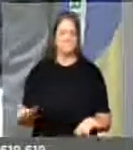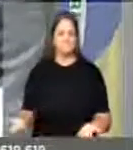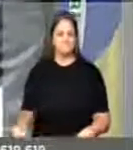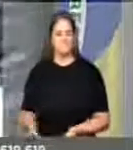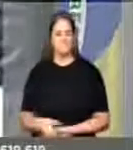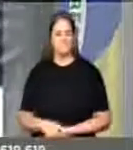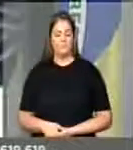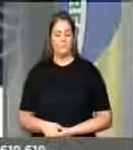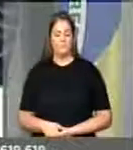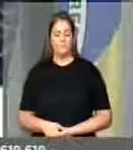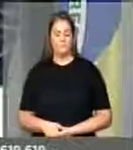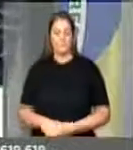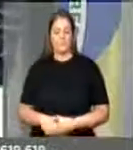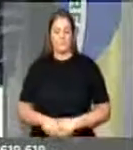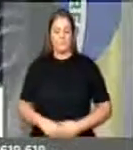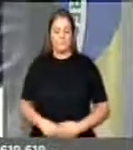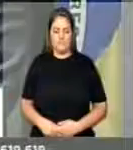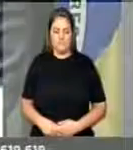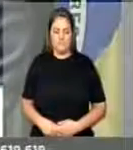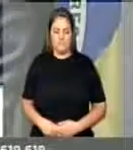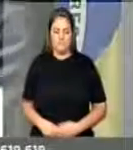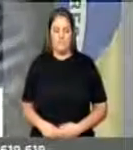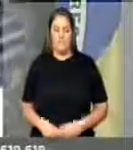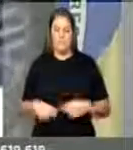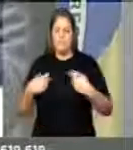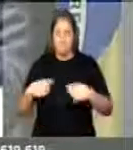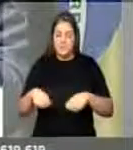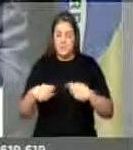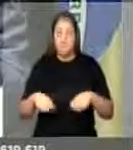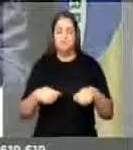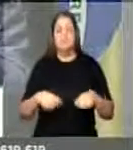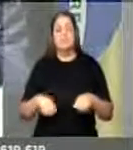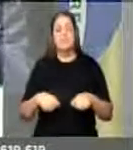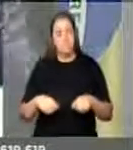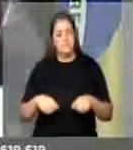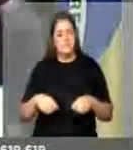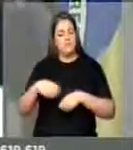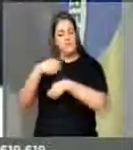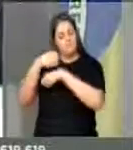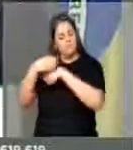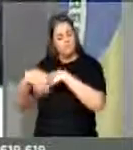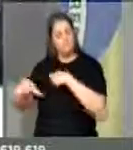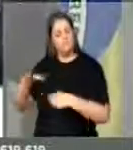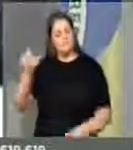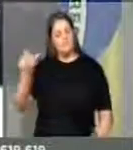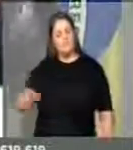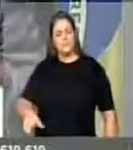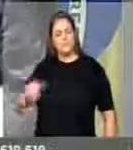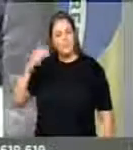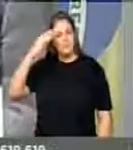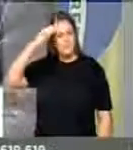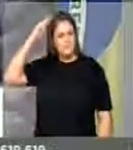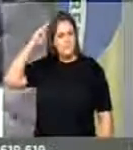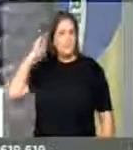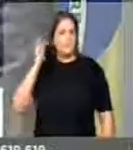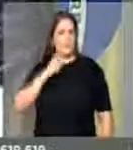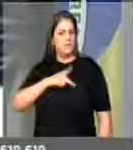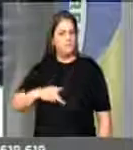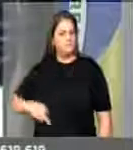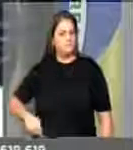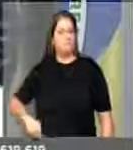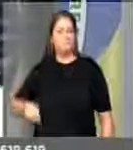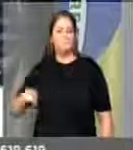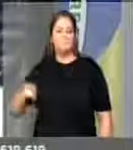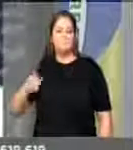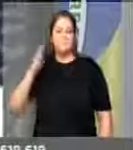gente precisa levar ao presidente Temer essa nossa preocupação. Essa obra é fundamental para o Estado, muitos